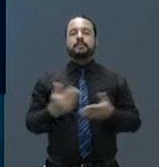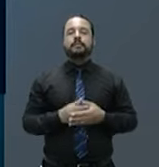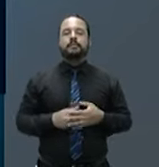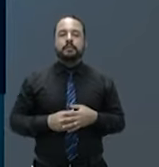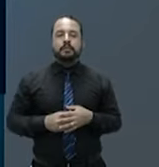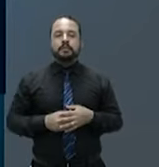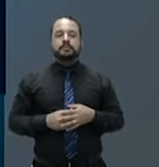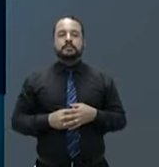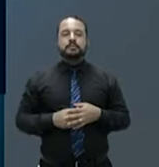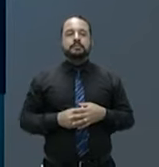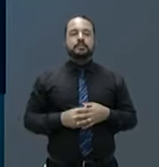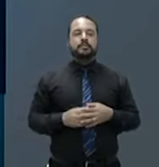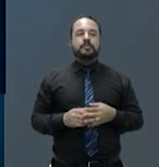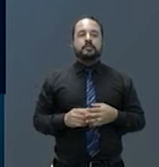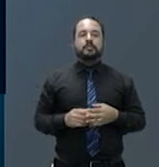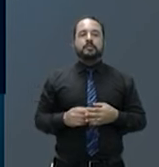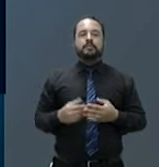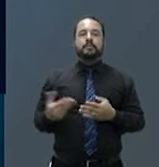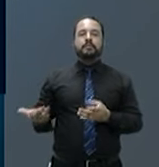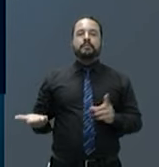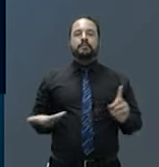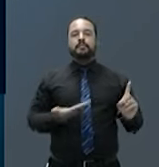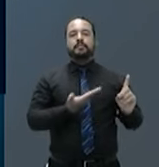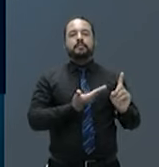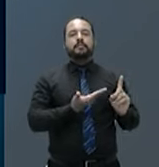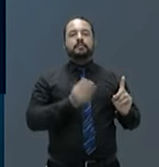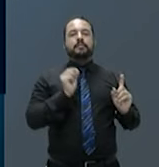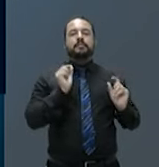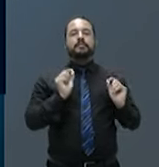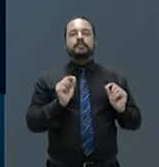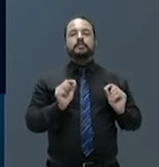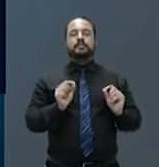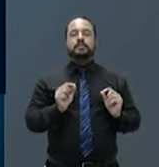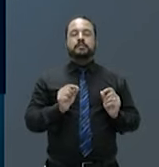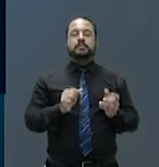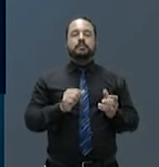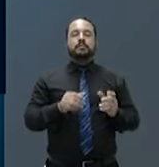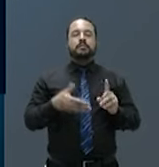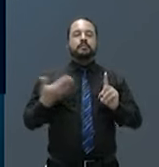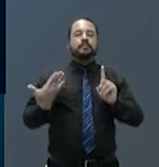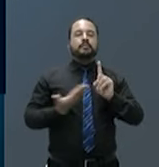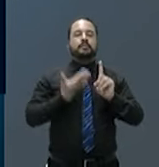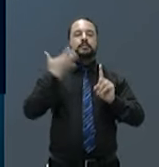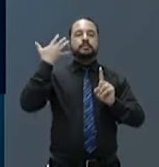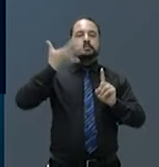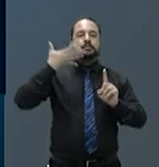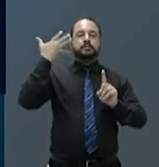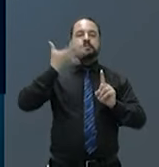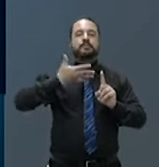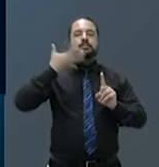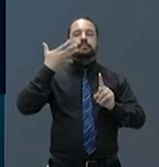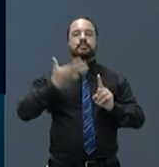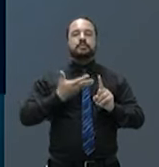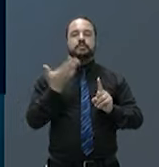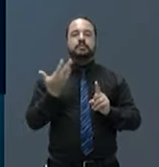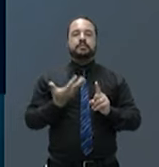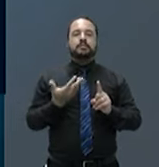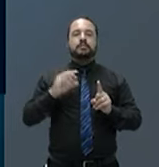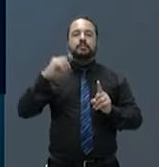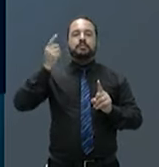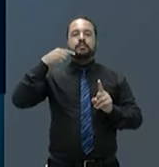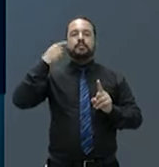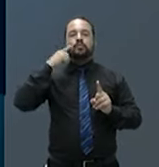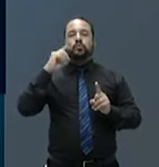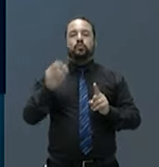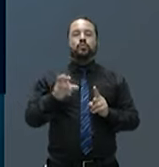Vamos passar, então, à sustentação oral do Dr.